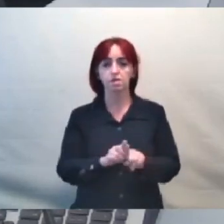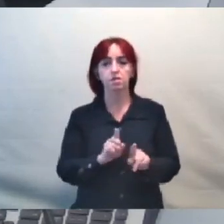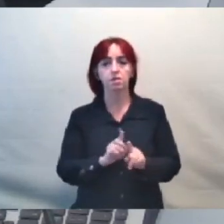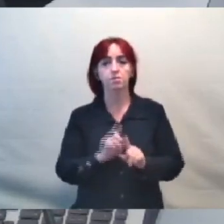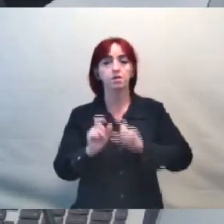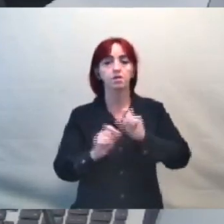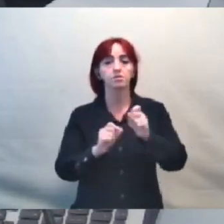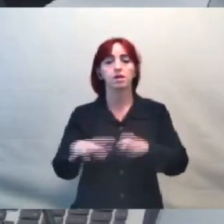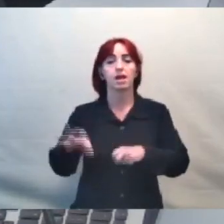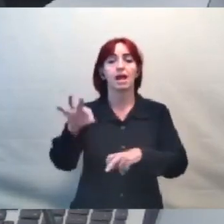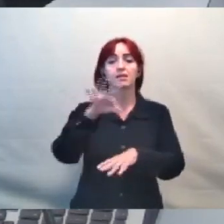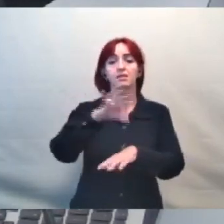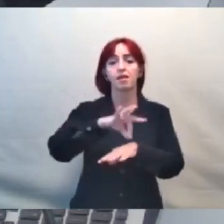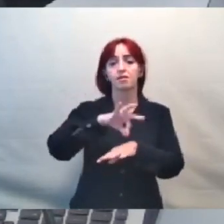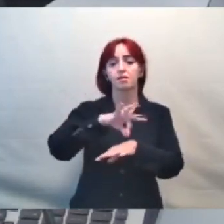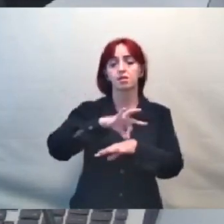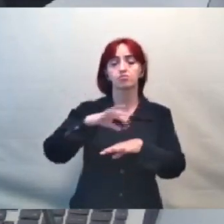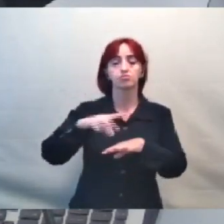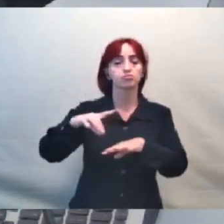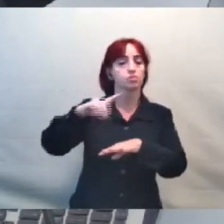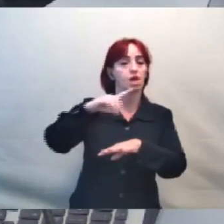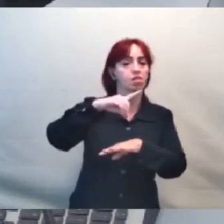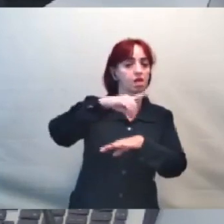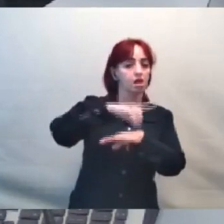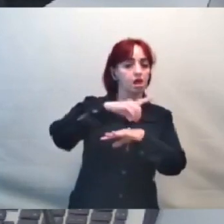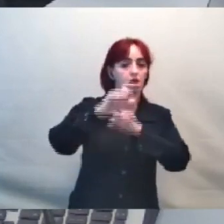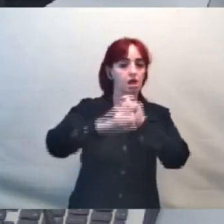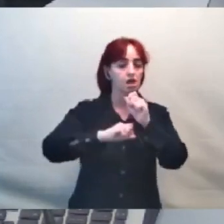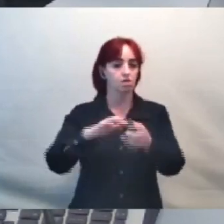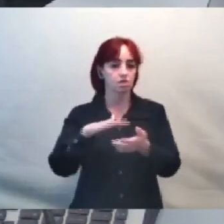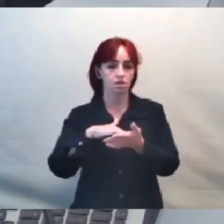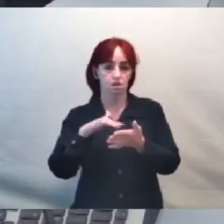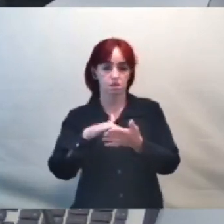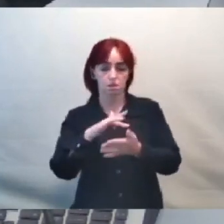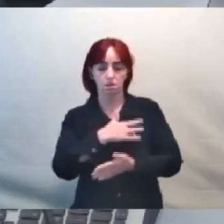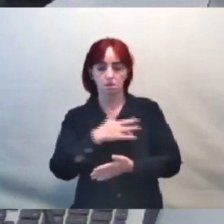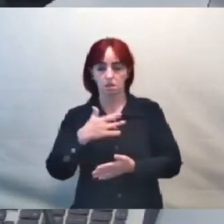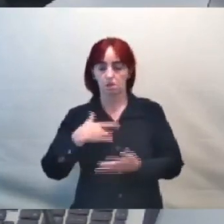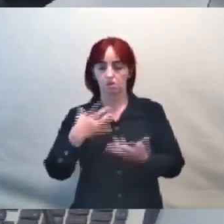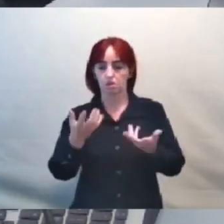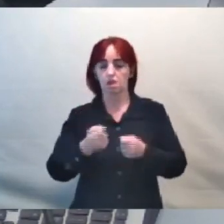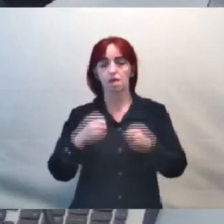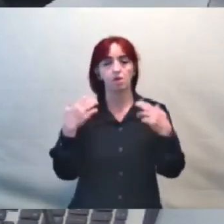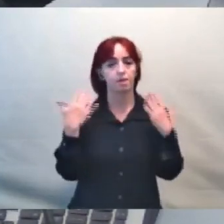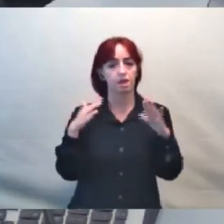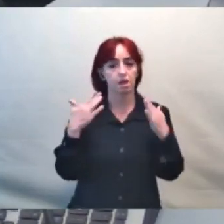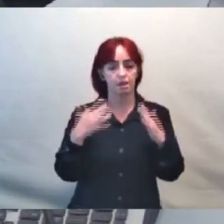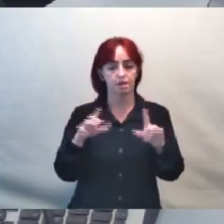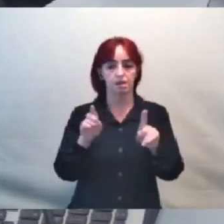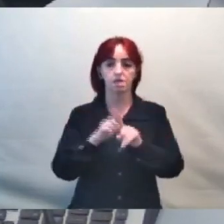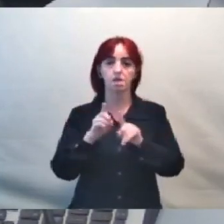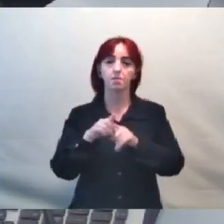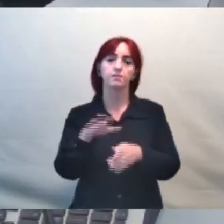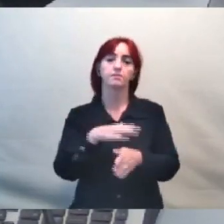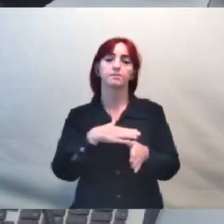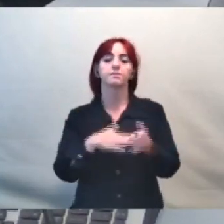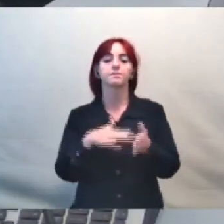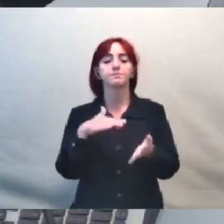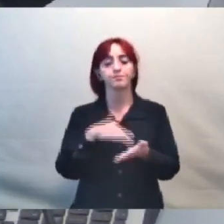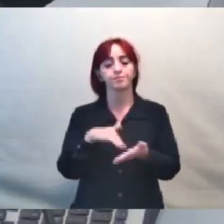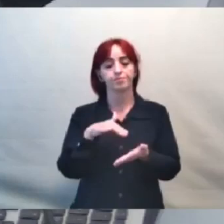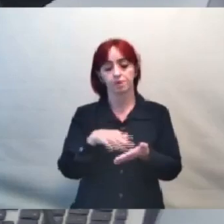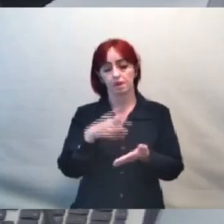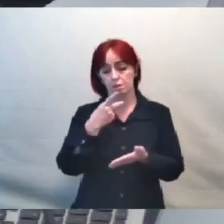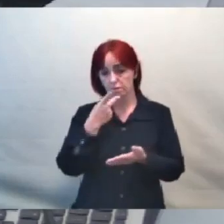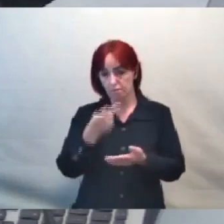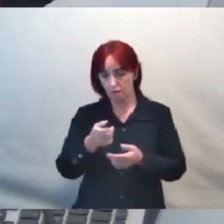O secretário da Saúde, e eu quero parabenizar todos os secretários que estão falando, assim, que estão enfrentando o